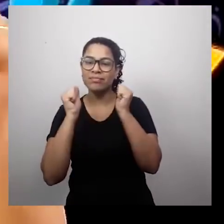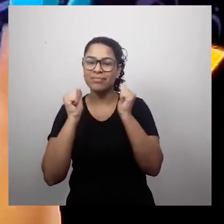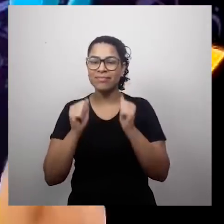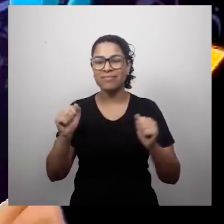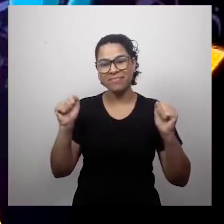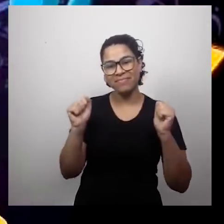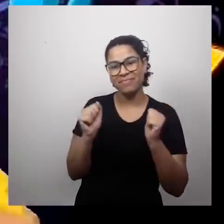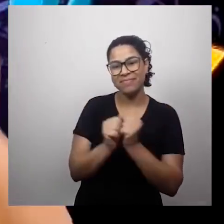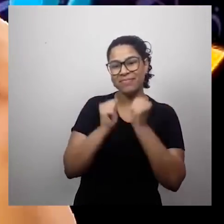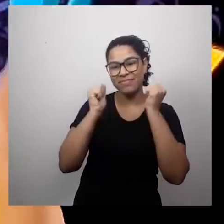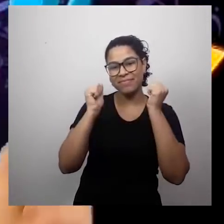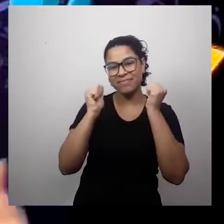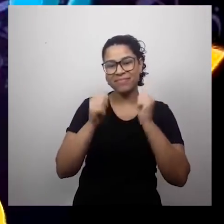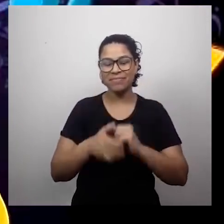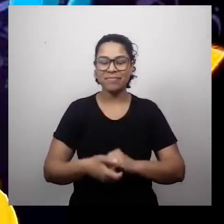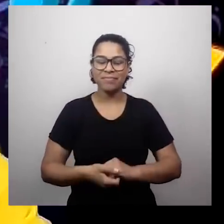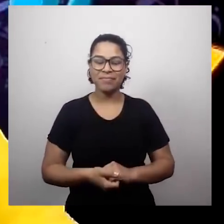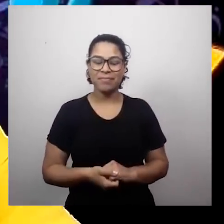cymbals,